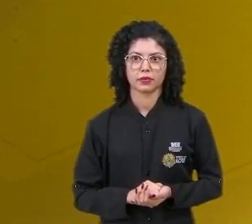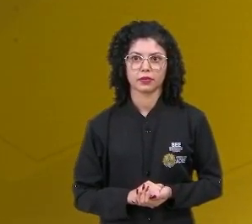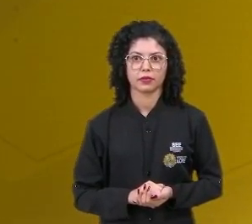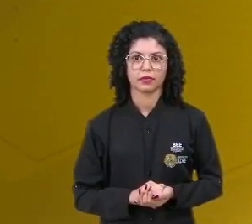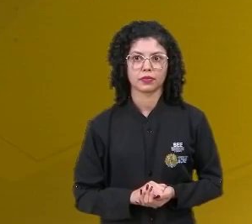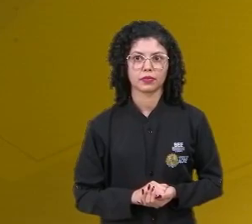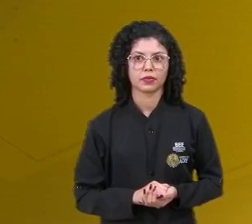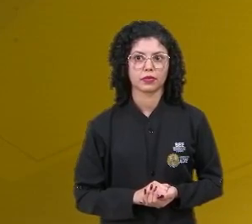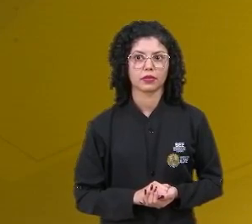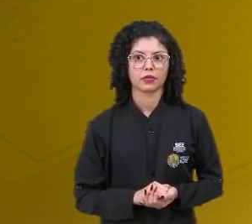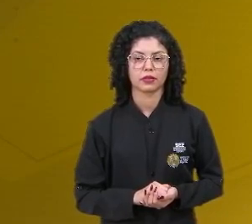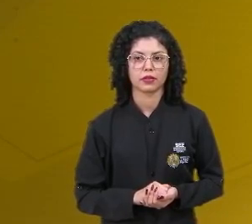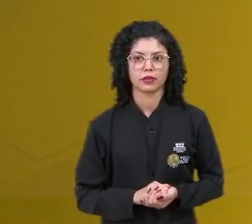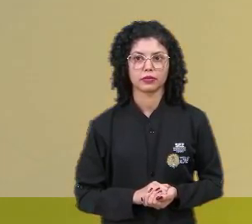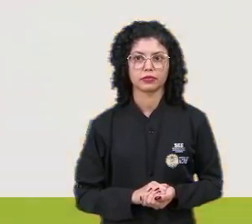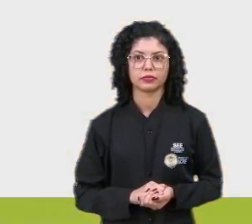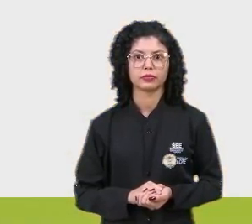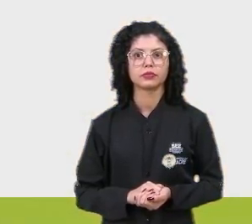composto.